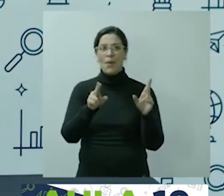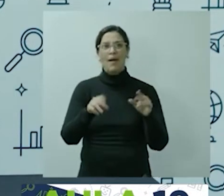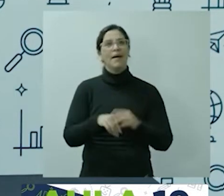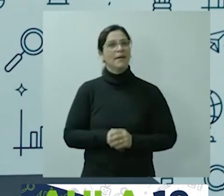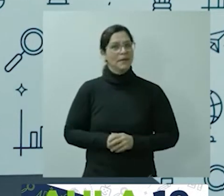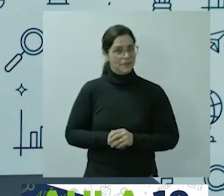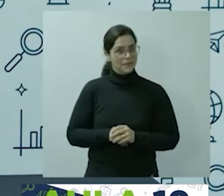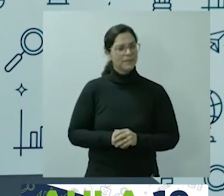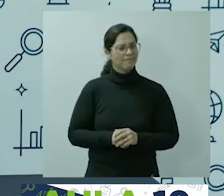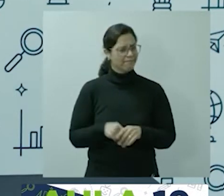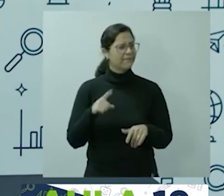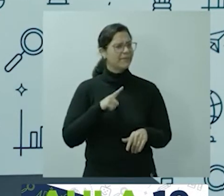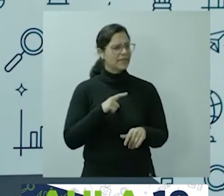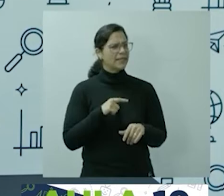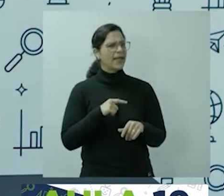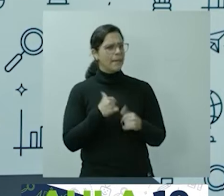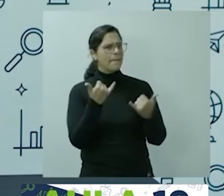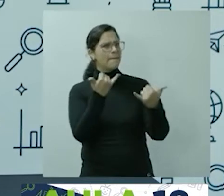Já temos aí